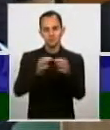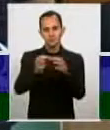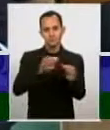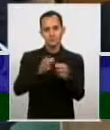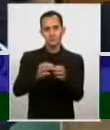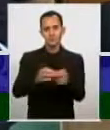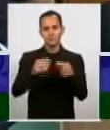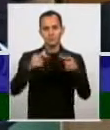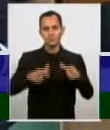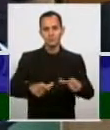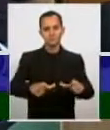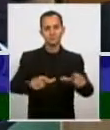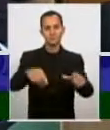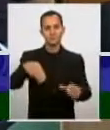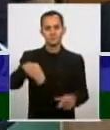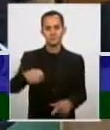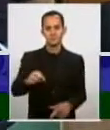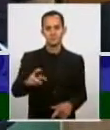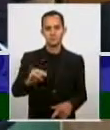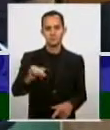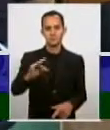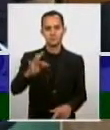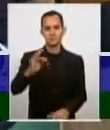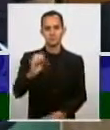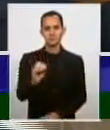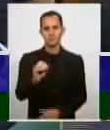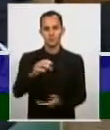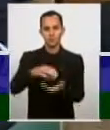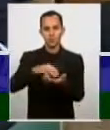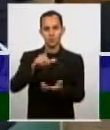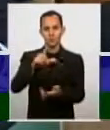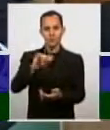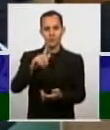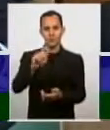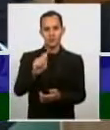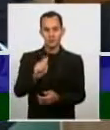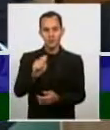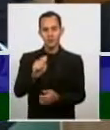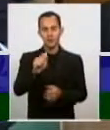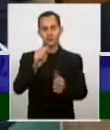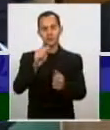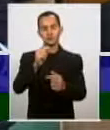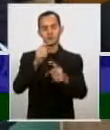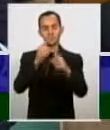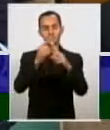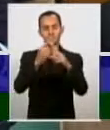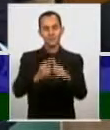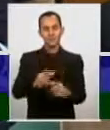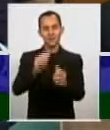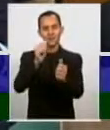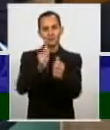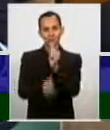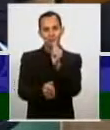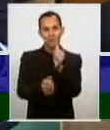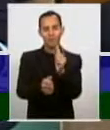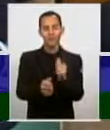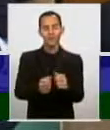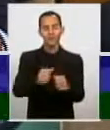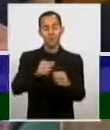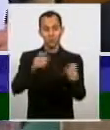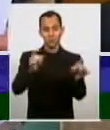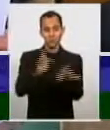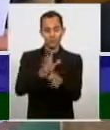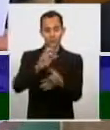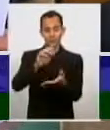Projeto que concede diploma de honra ao mérito à Liga Uberlandense de Futebol. Portanto,